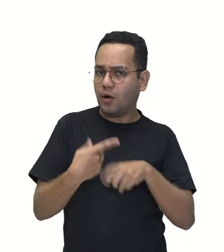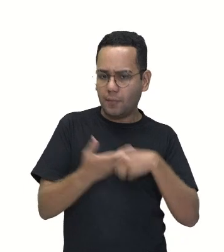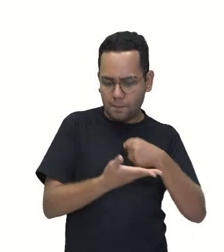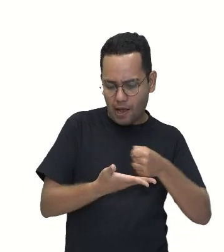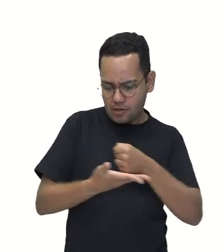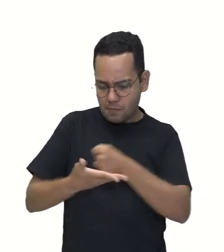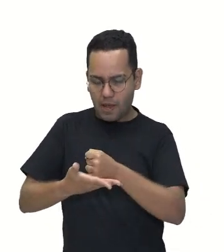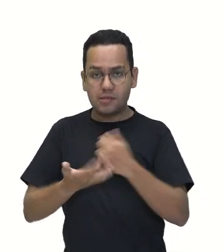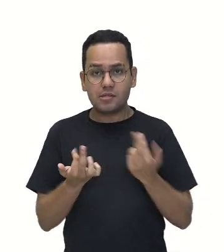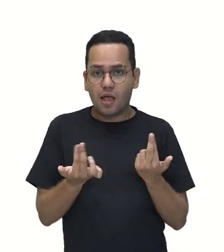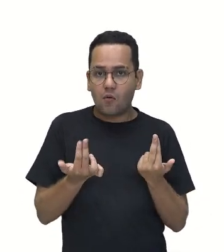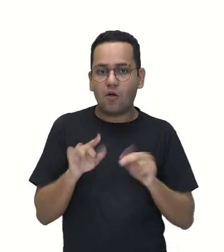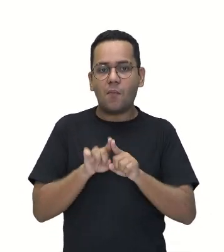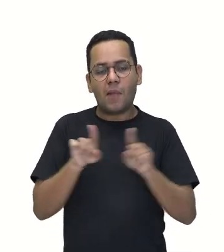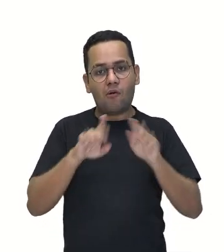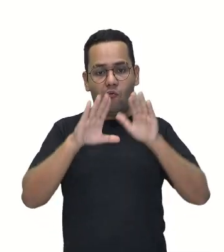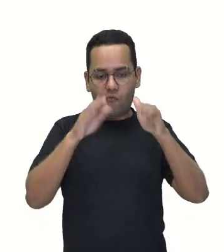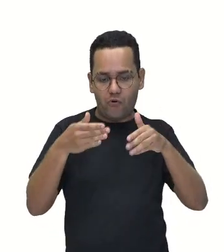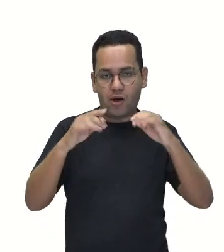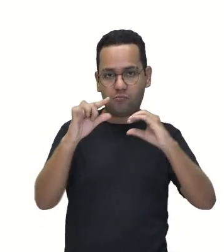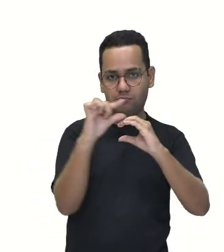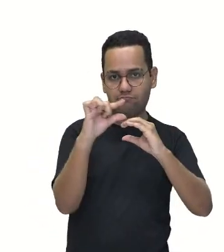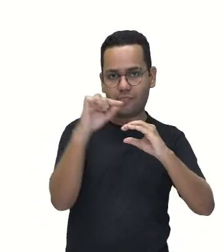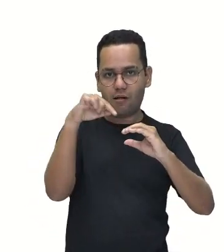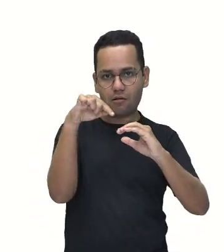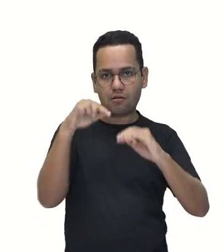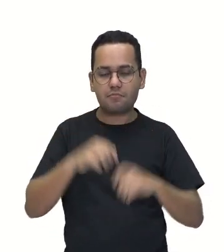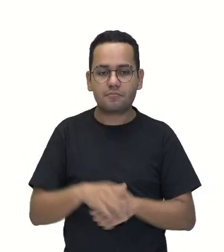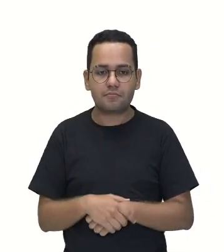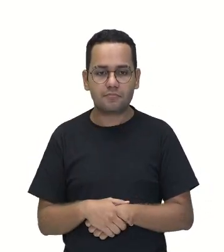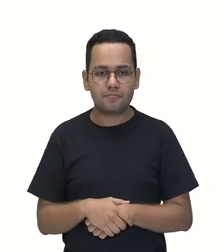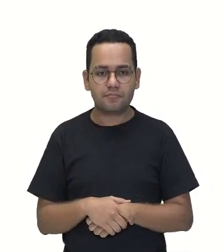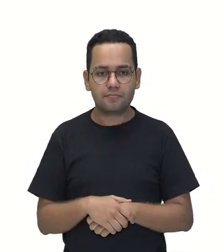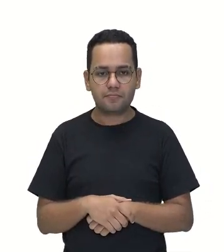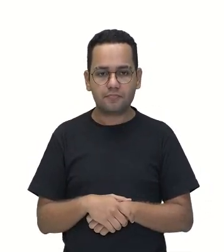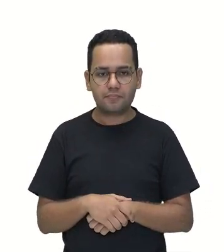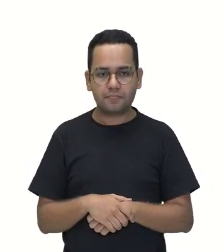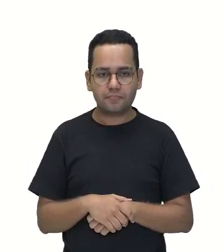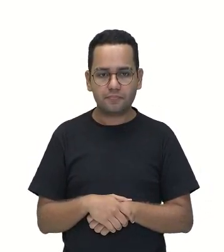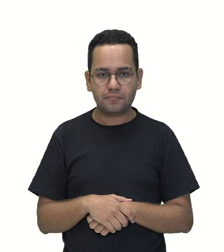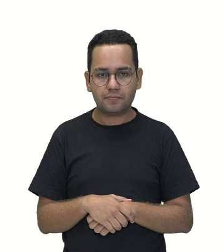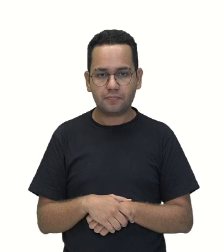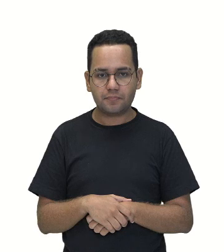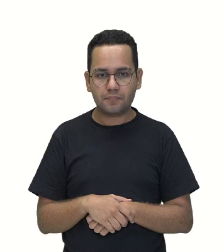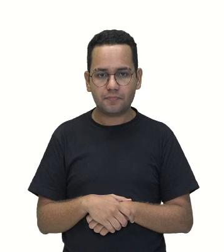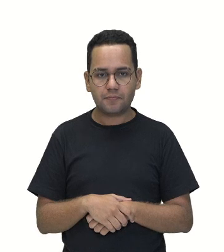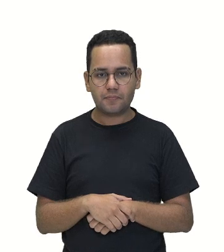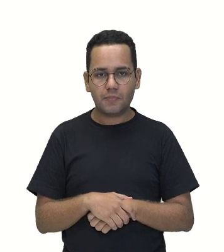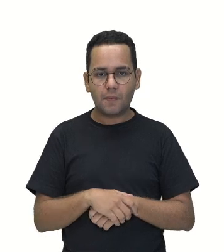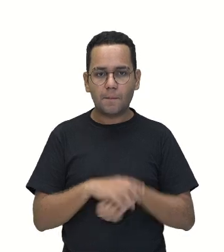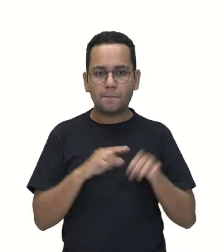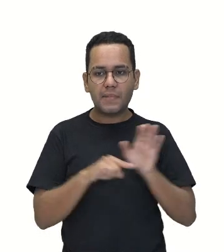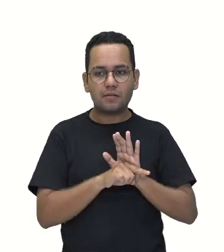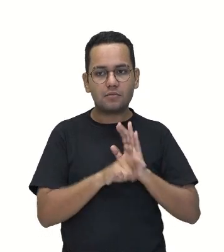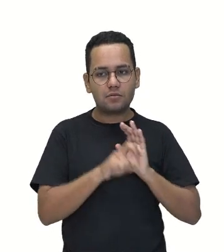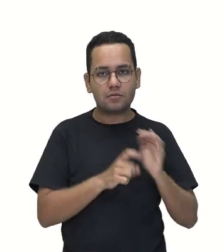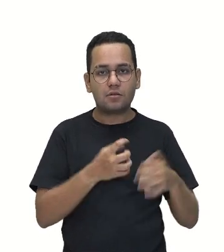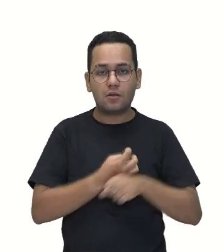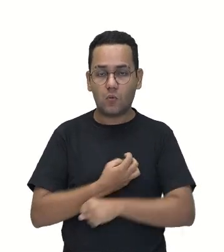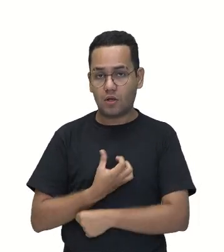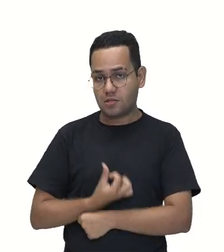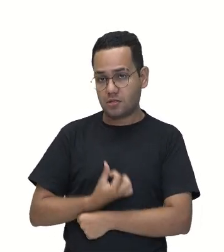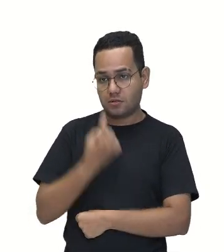trabalhar só os expoentes Então você vai fazer o seguinte - x = a 6